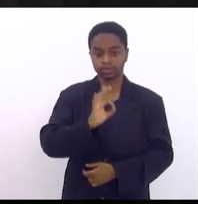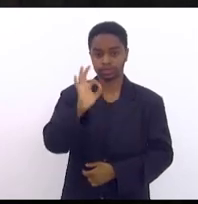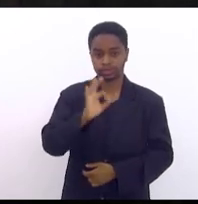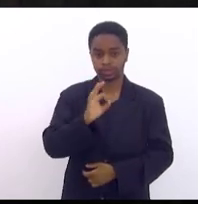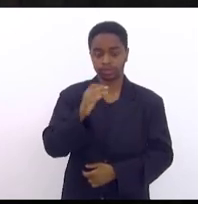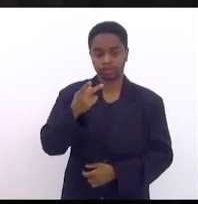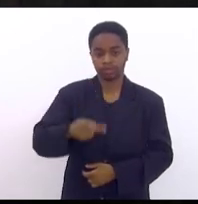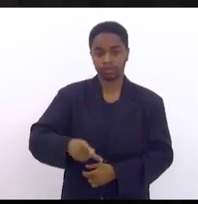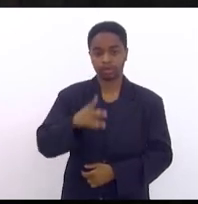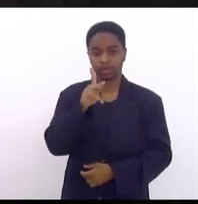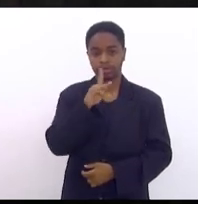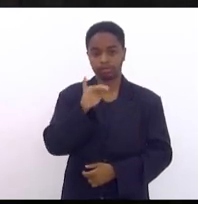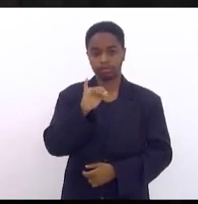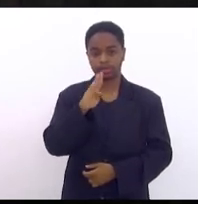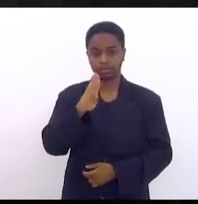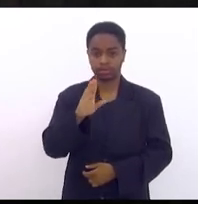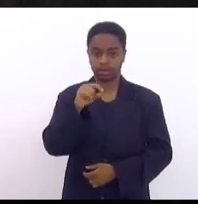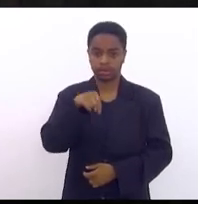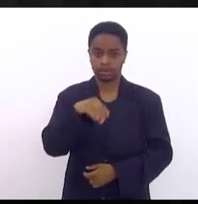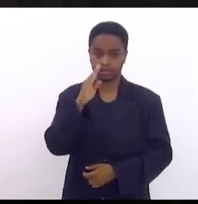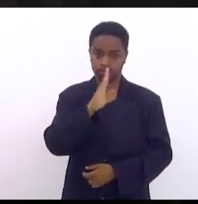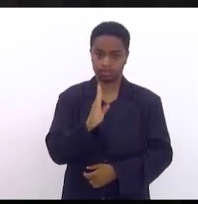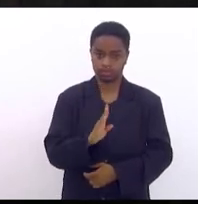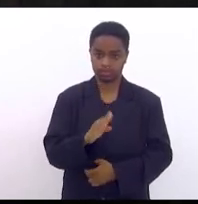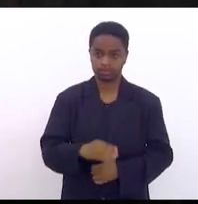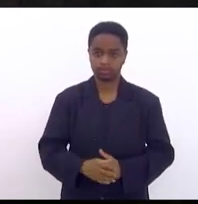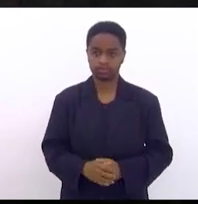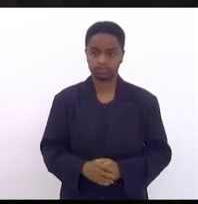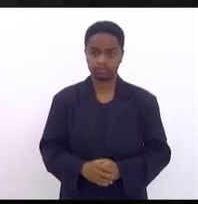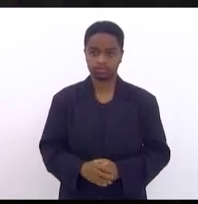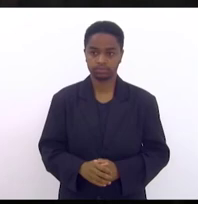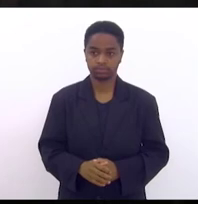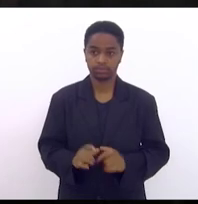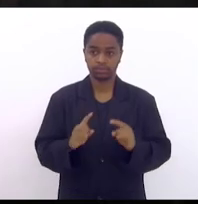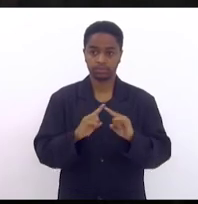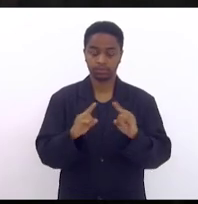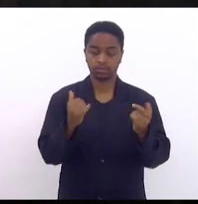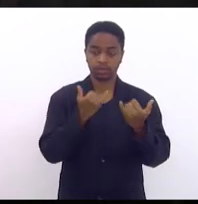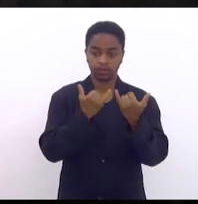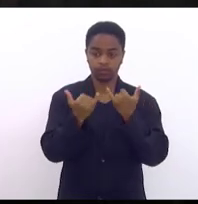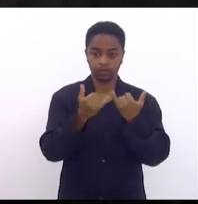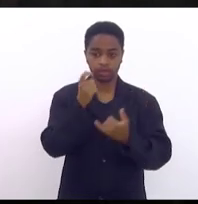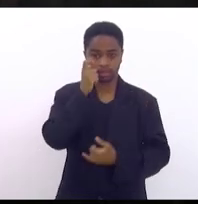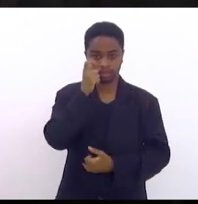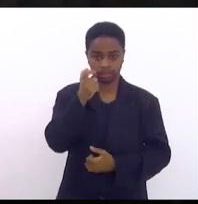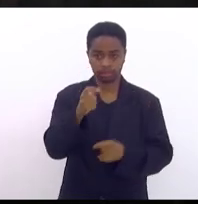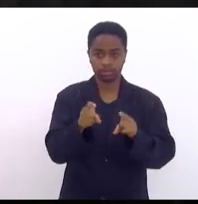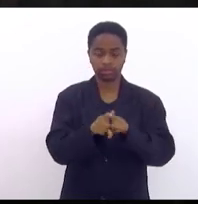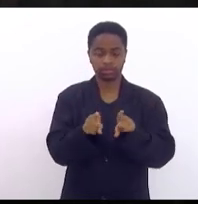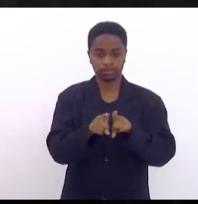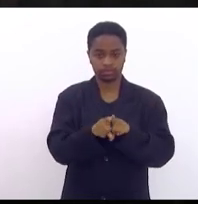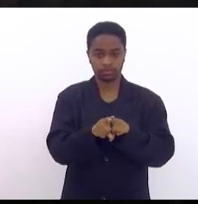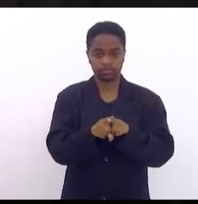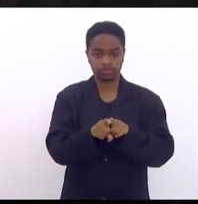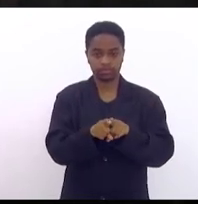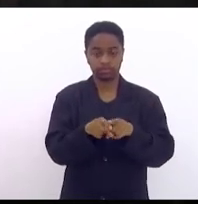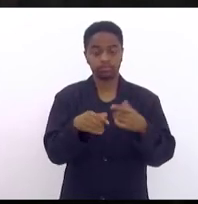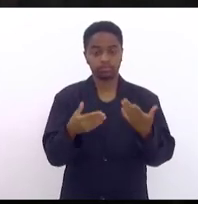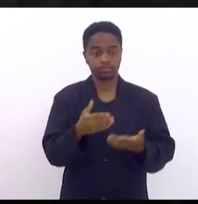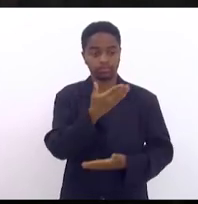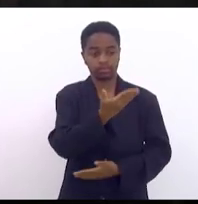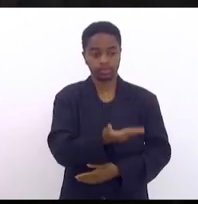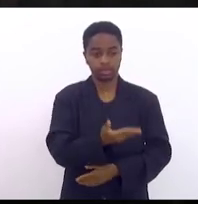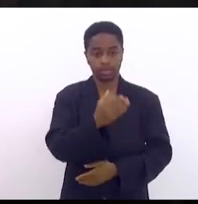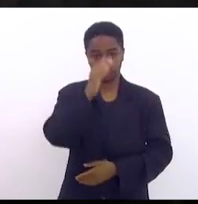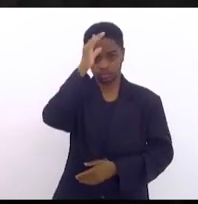produto interno bruto no Brasil. Agora, um dado muito interessante, Aju, e Vossa Excelência, como